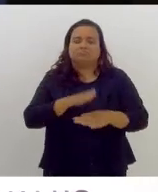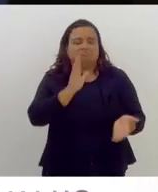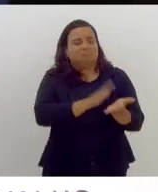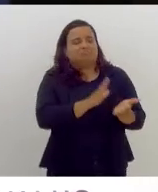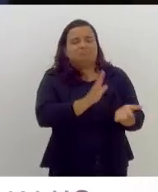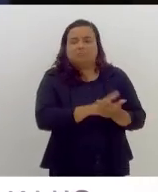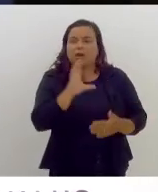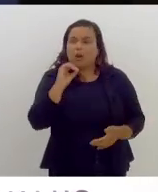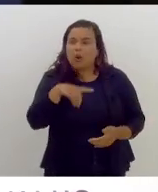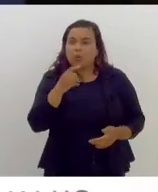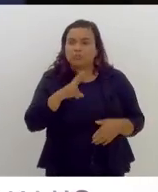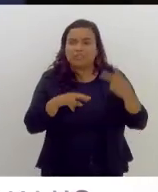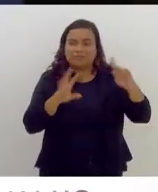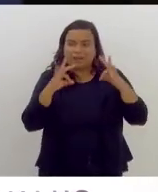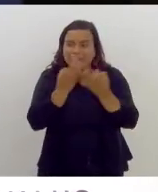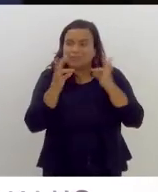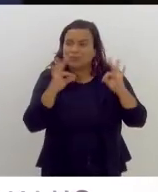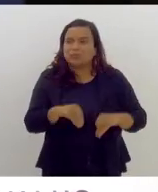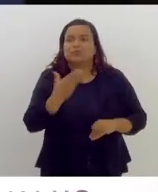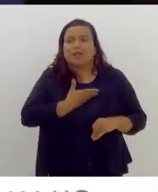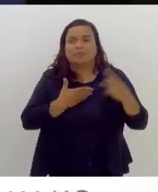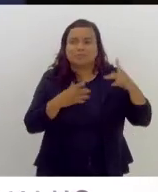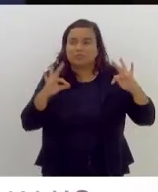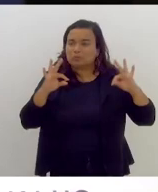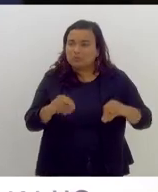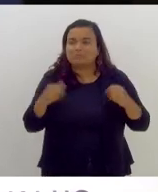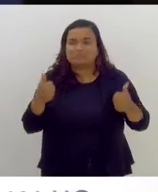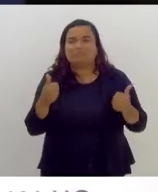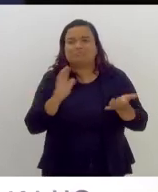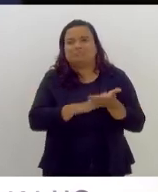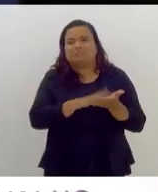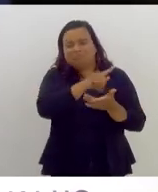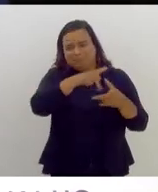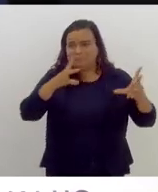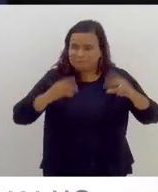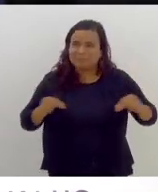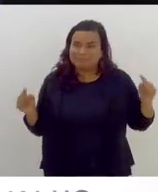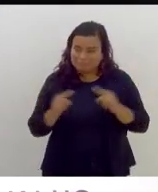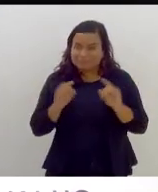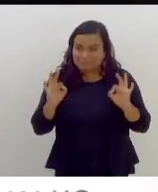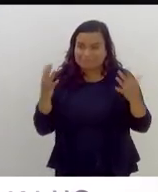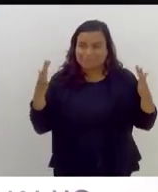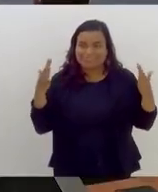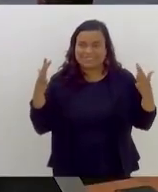Parabéns, Konder, toda a sua família, todos os seus amigos e tal, você merece.